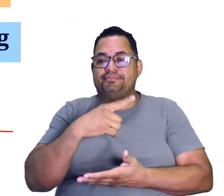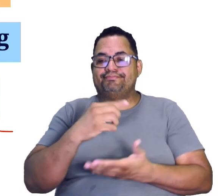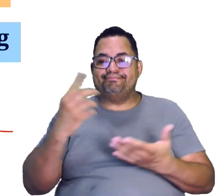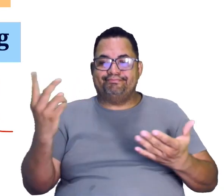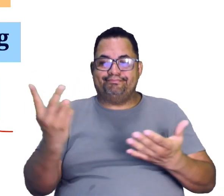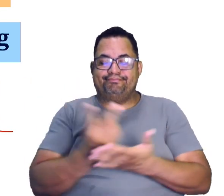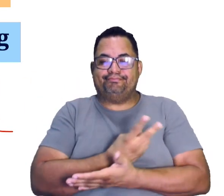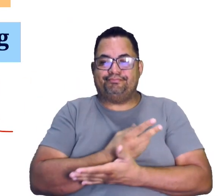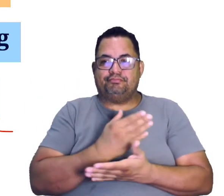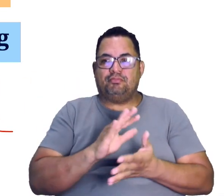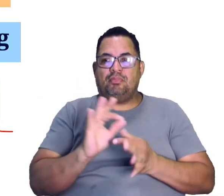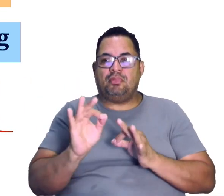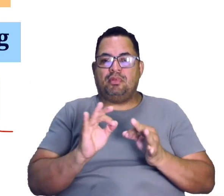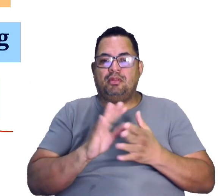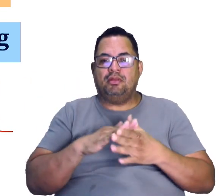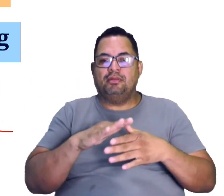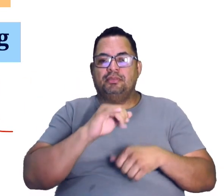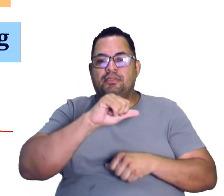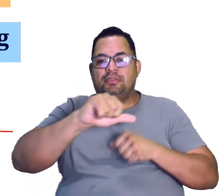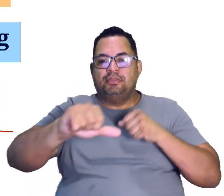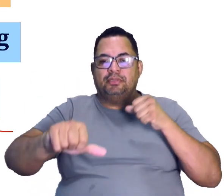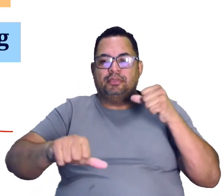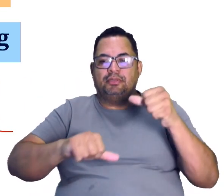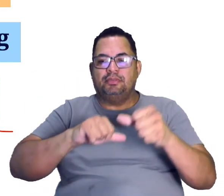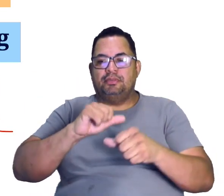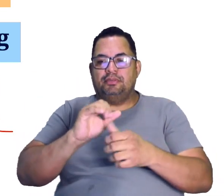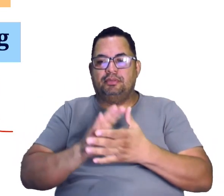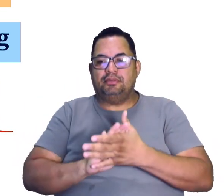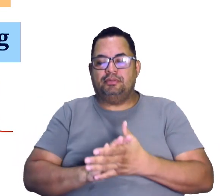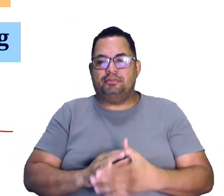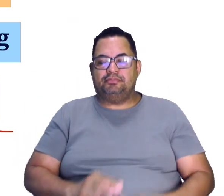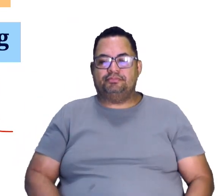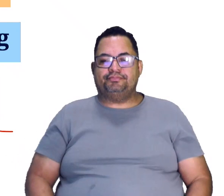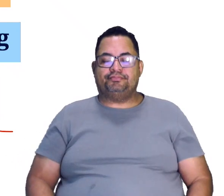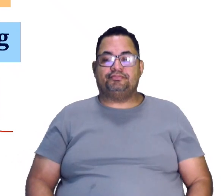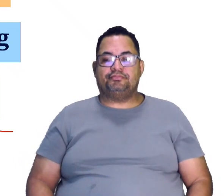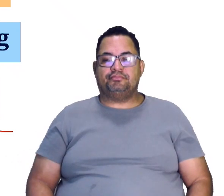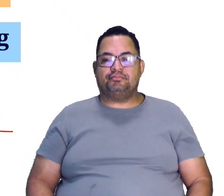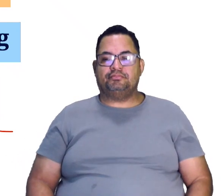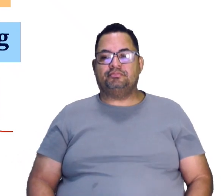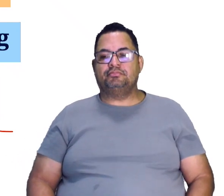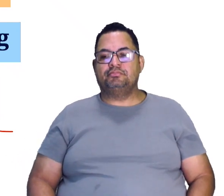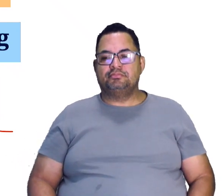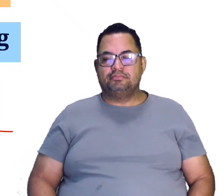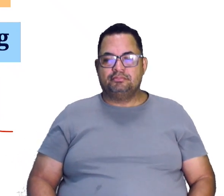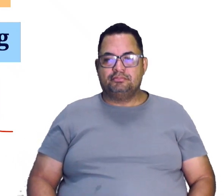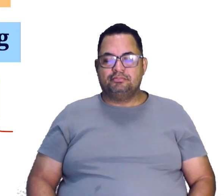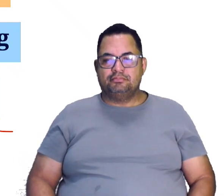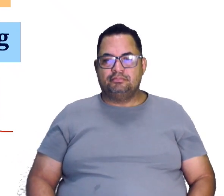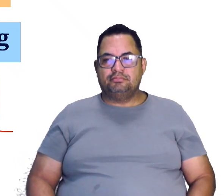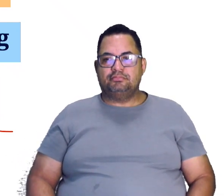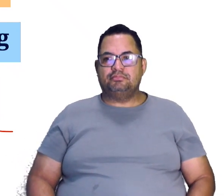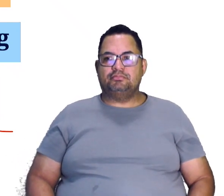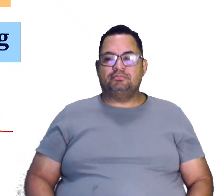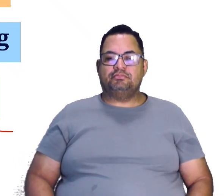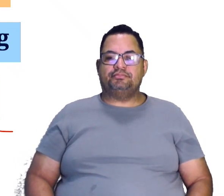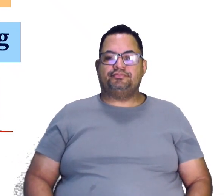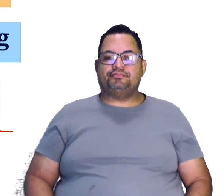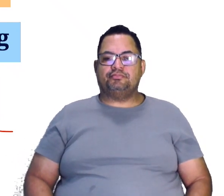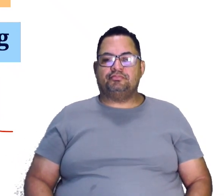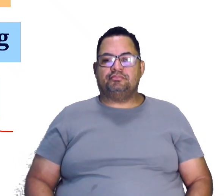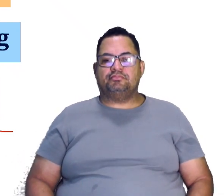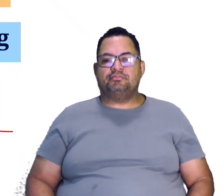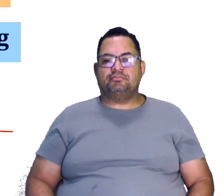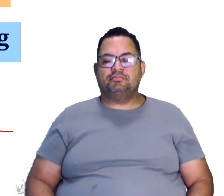situação da conversão dessas unidades. Tranquilo? Então, agora nós vamos para